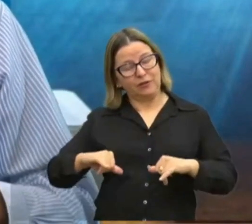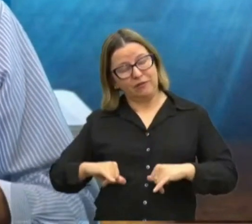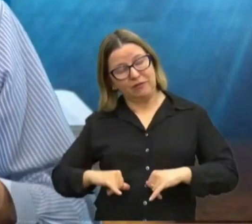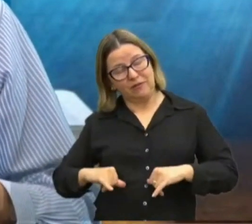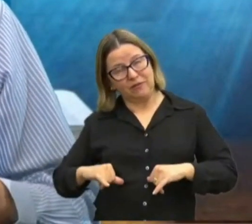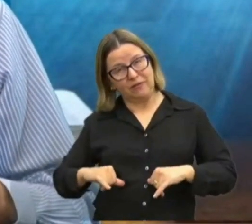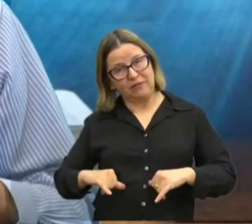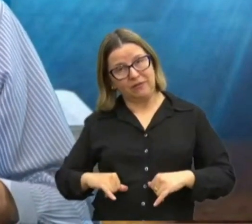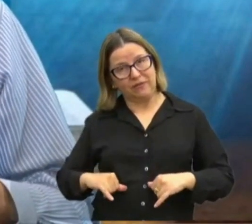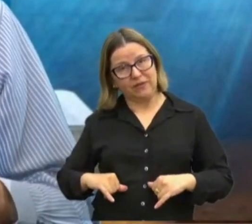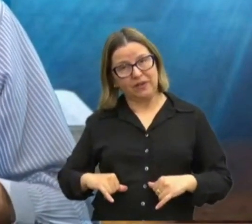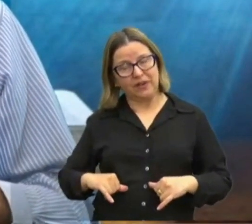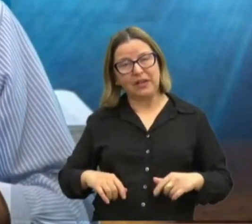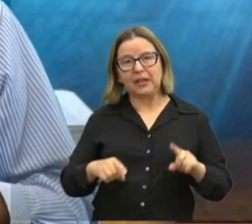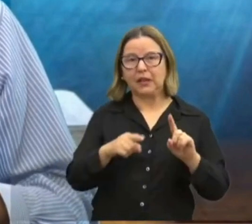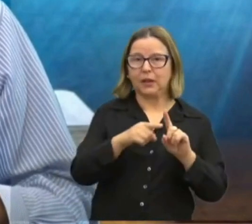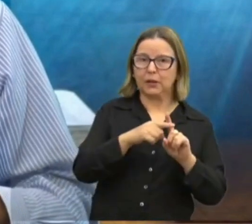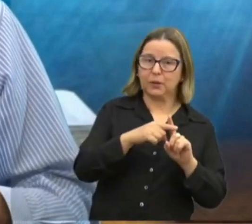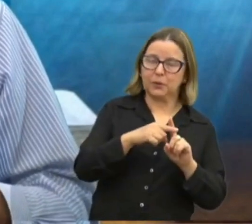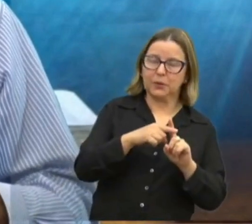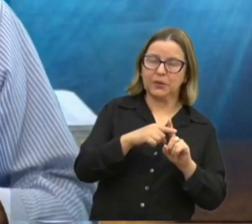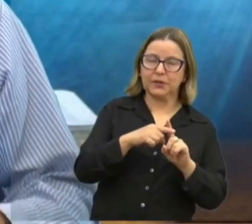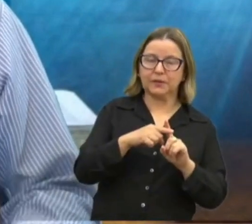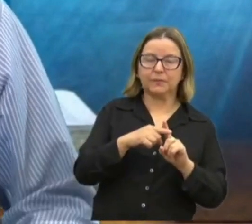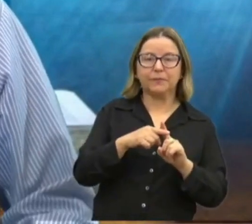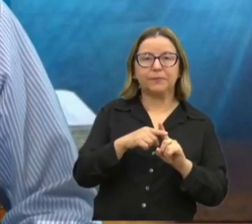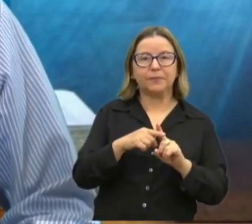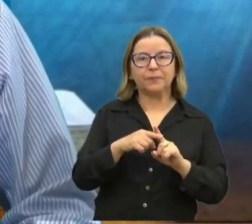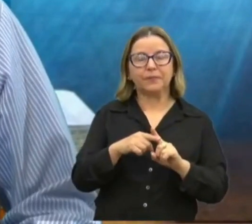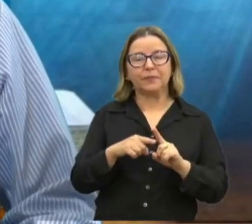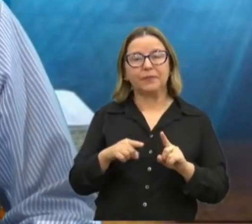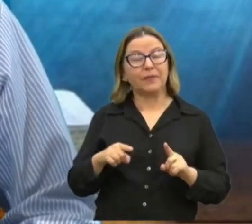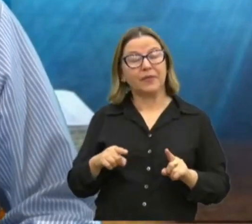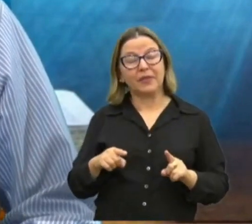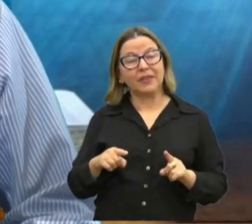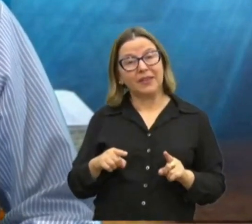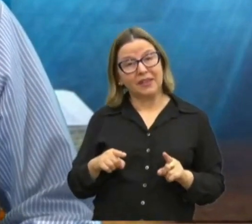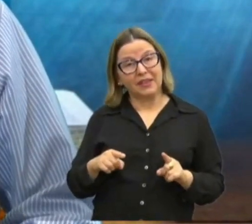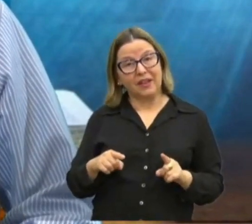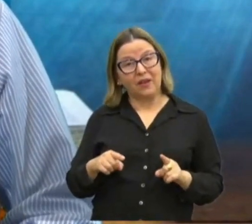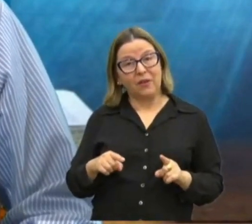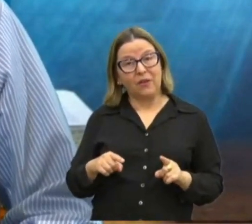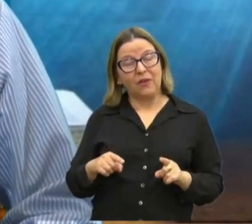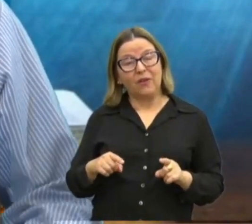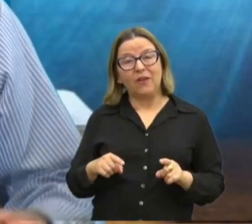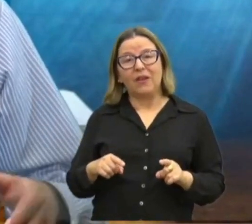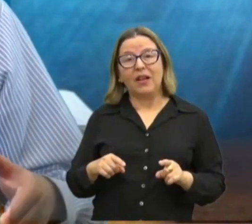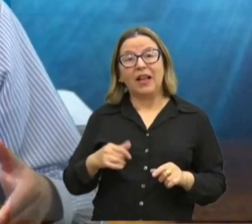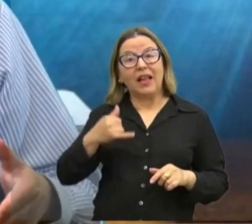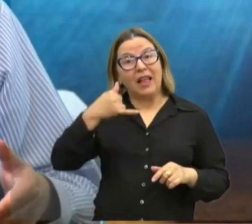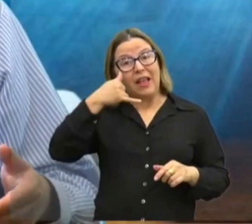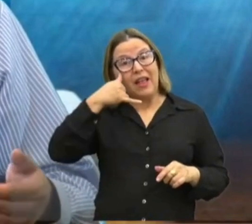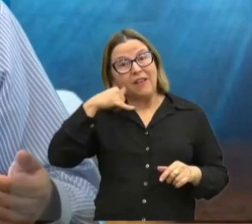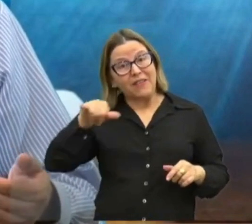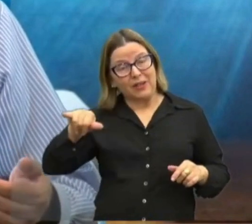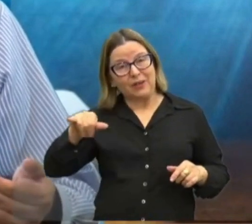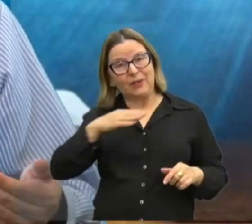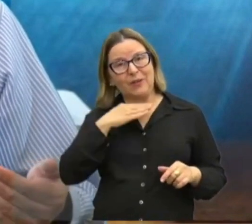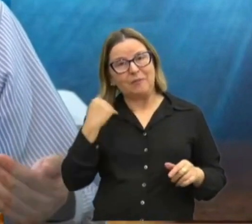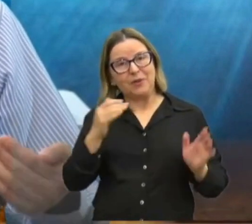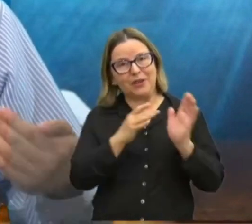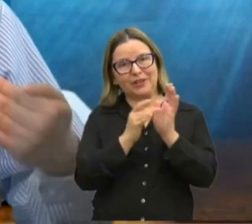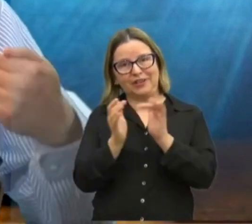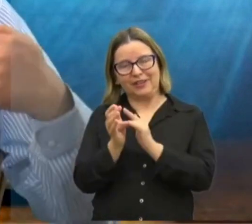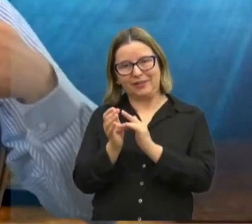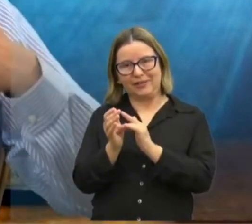padecer naquela cruz e não eximiu o seu filho de morrer. Tudo aquilo que era